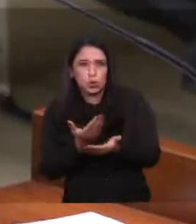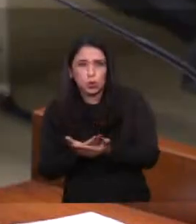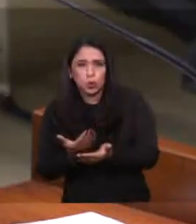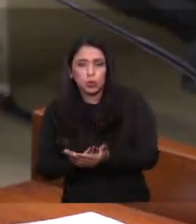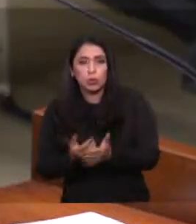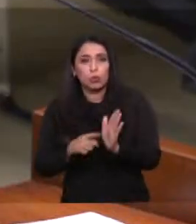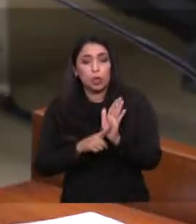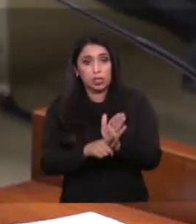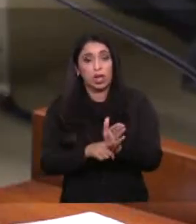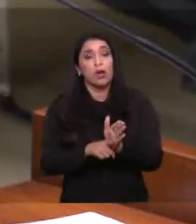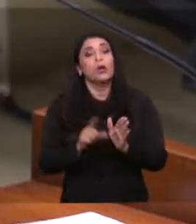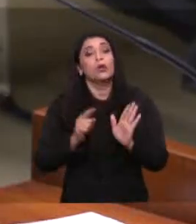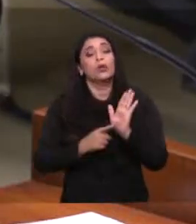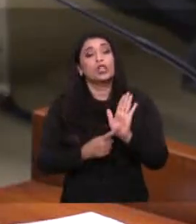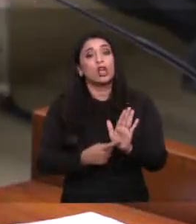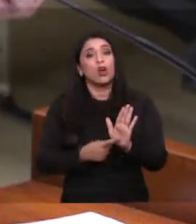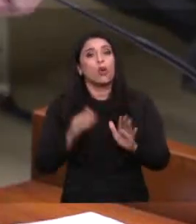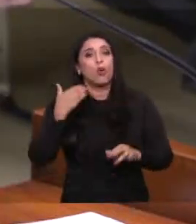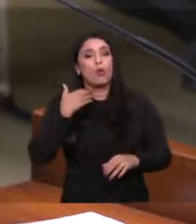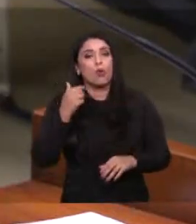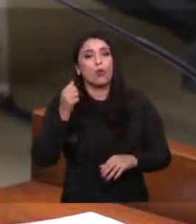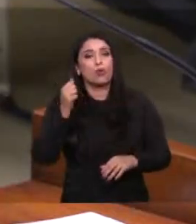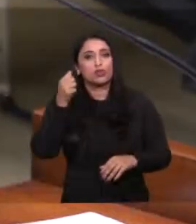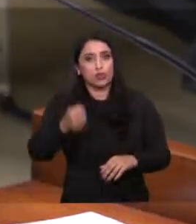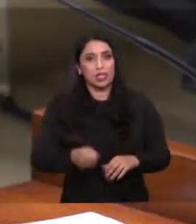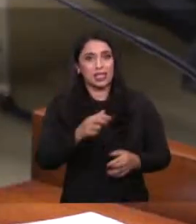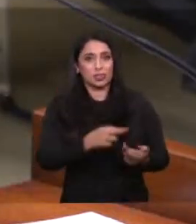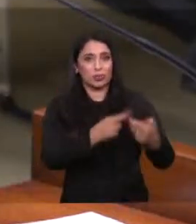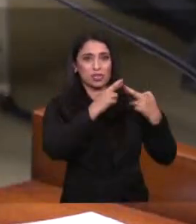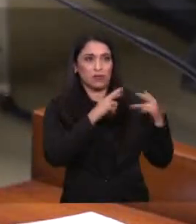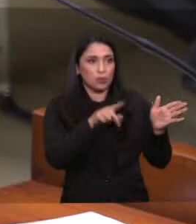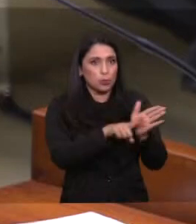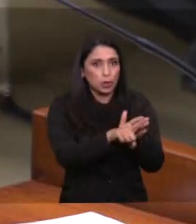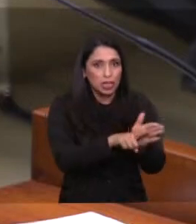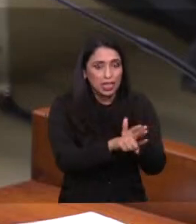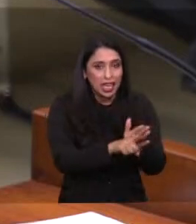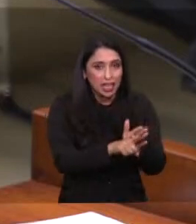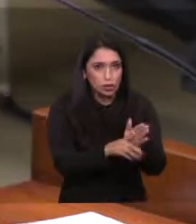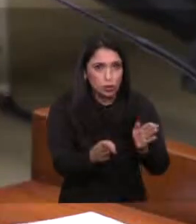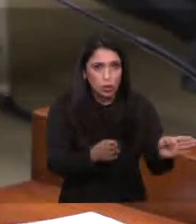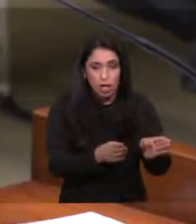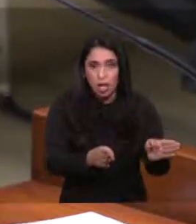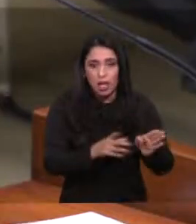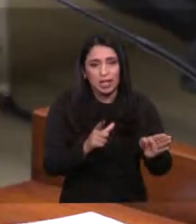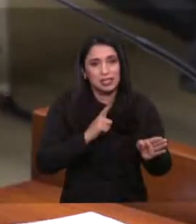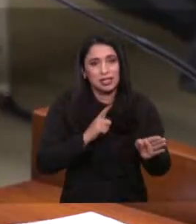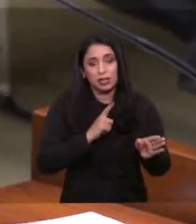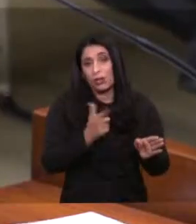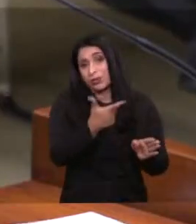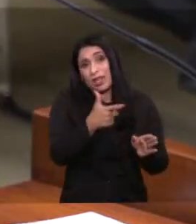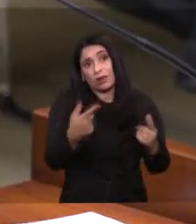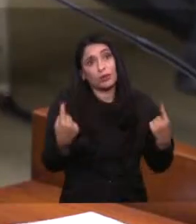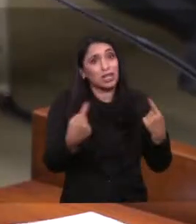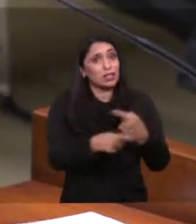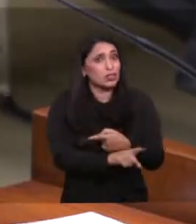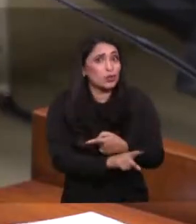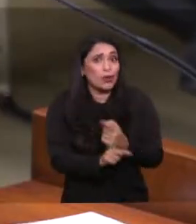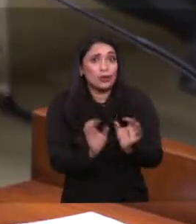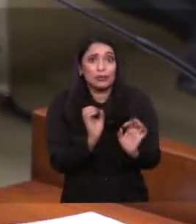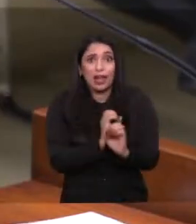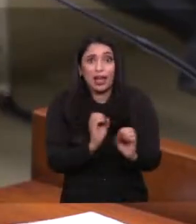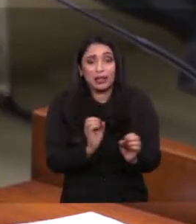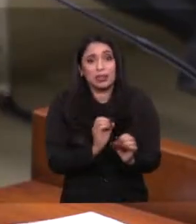o juiz do inquérito estaria contaminado pela atuação nessa fase, onde não há contraditório e, que